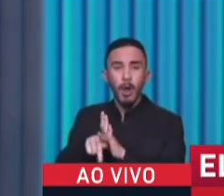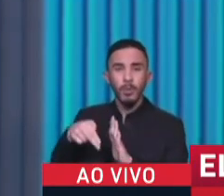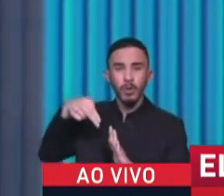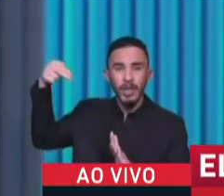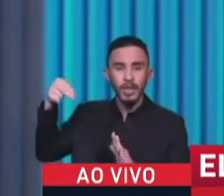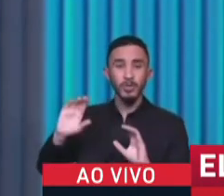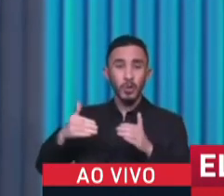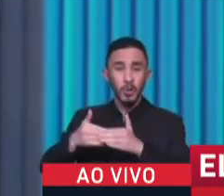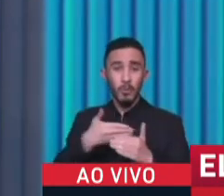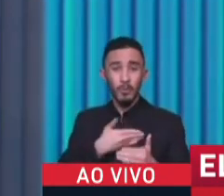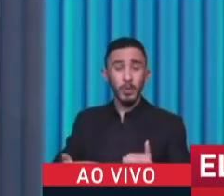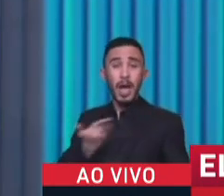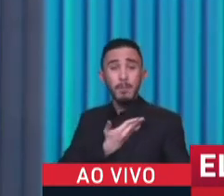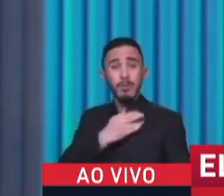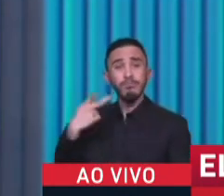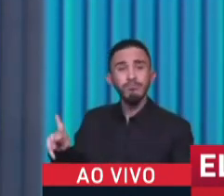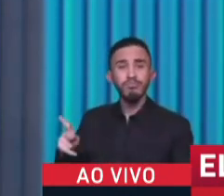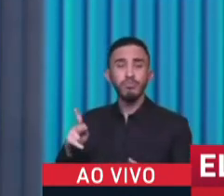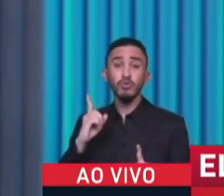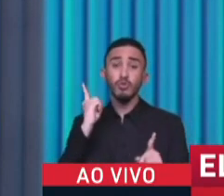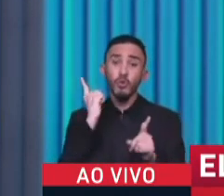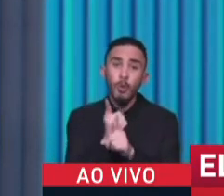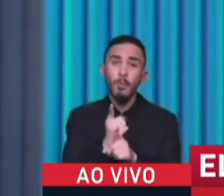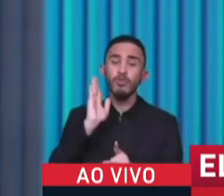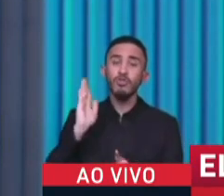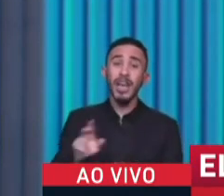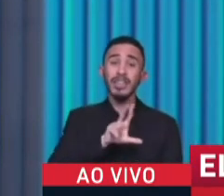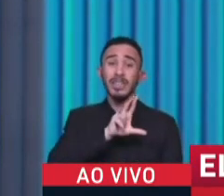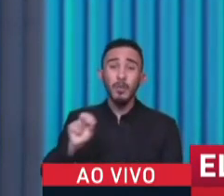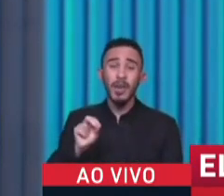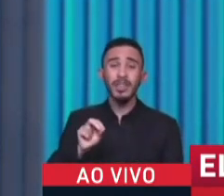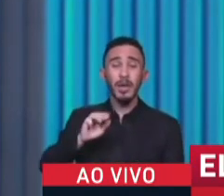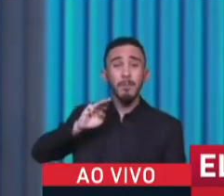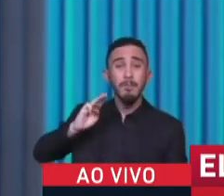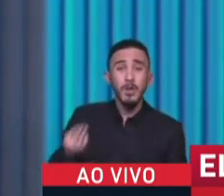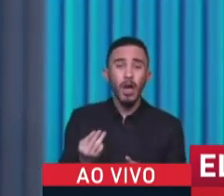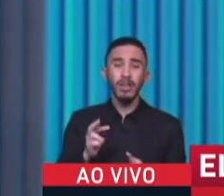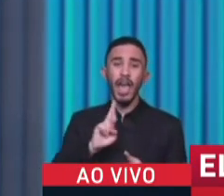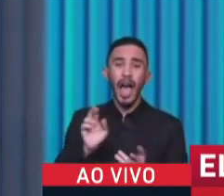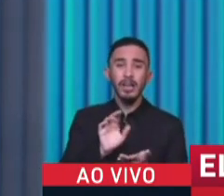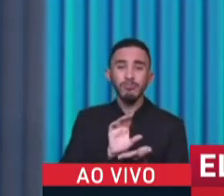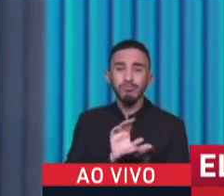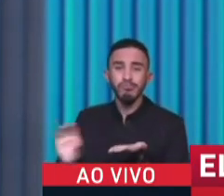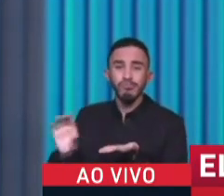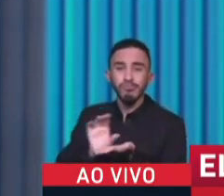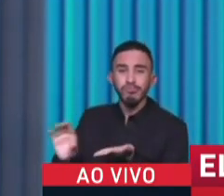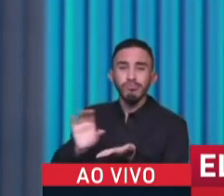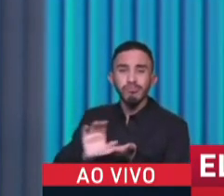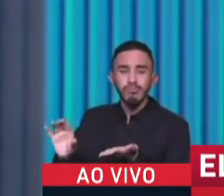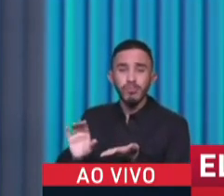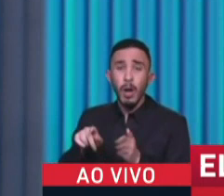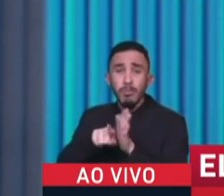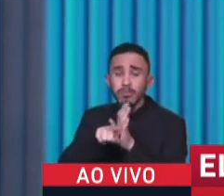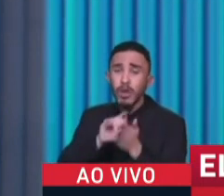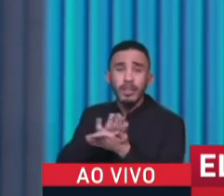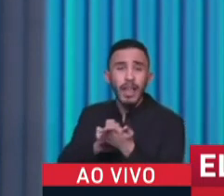monte de notícia falsa, para daí o Bolsonaro tentar falar, olha, isso daqui nunca aconteceu, isso daqui é falácia, a Amazônia não está